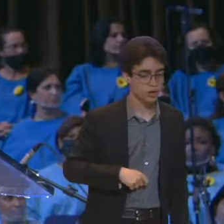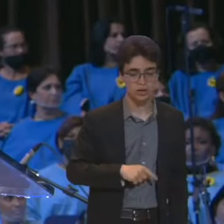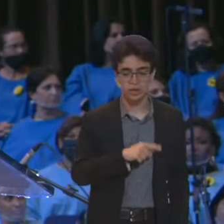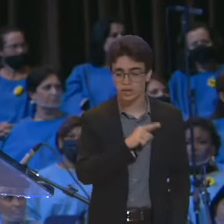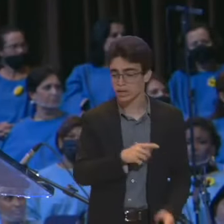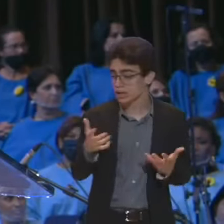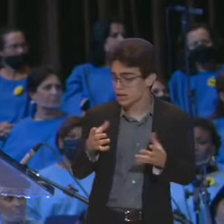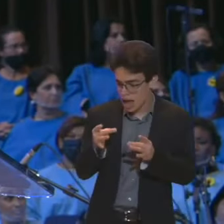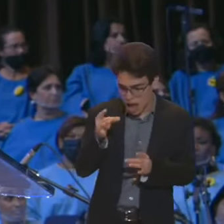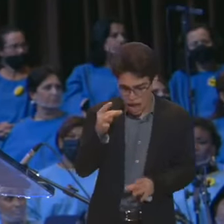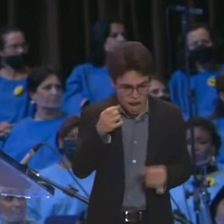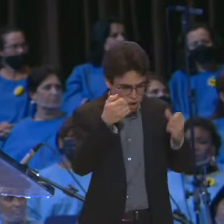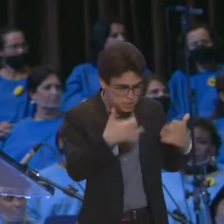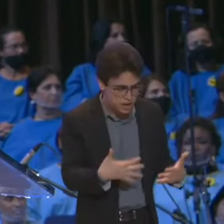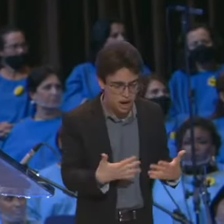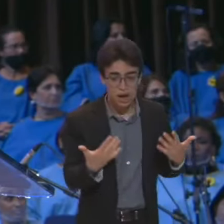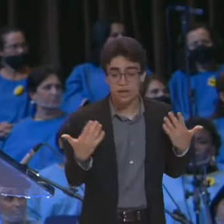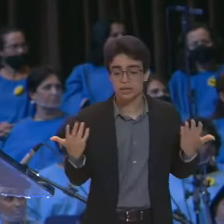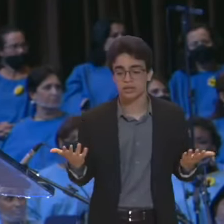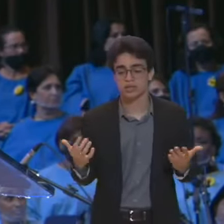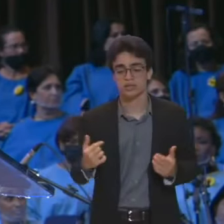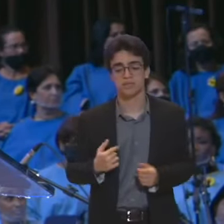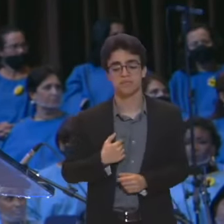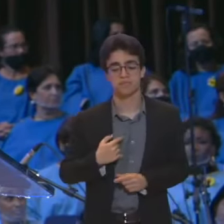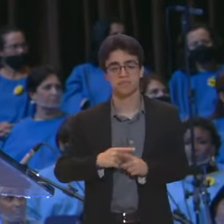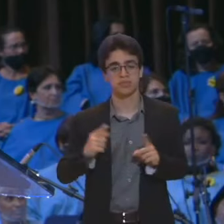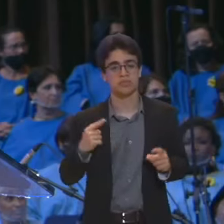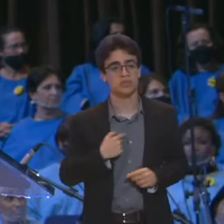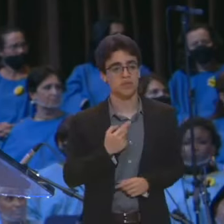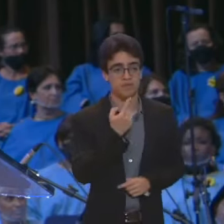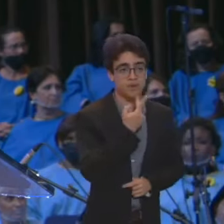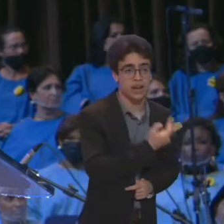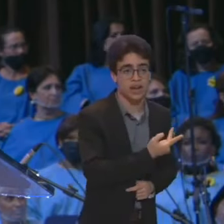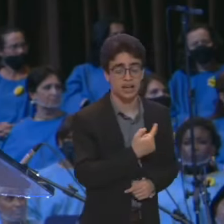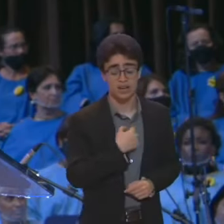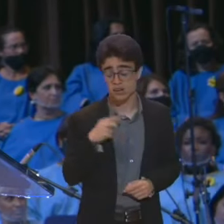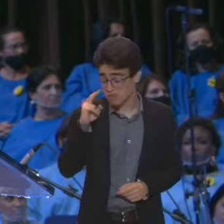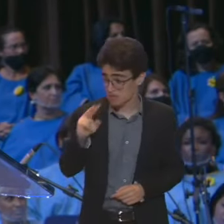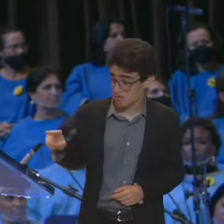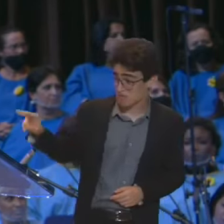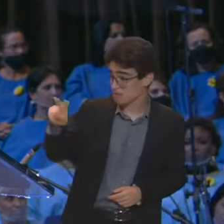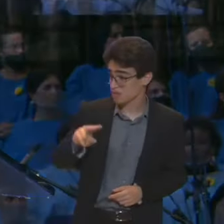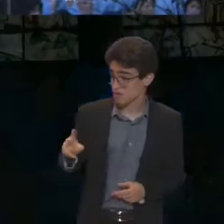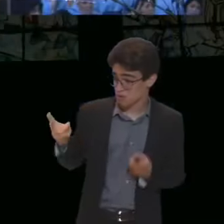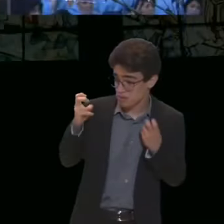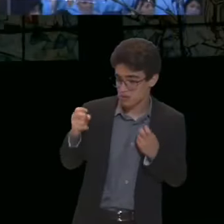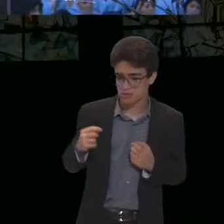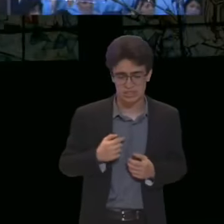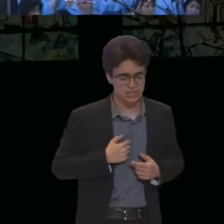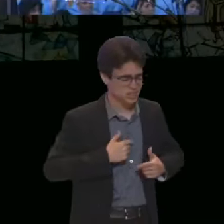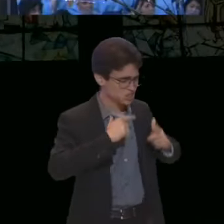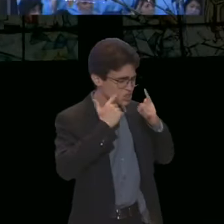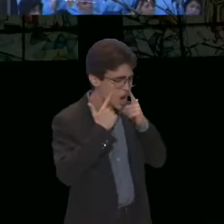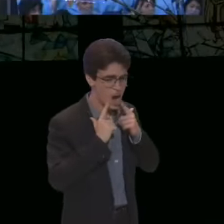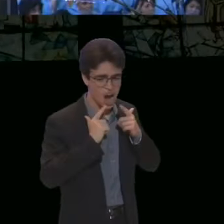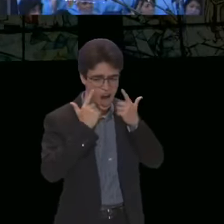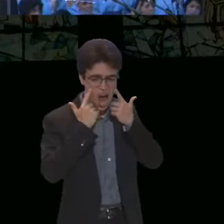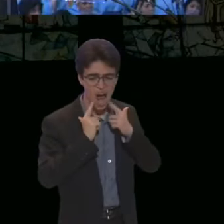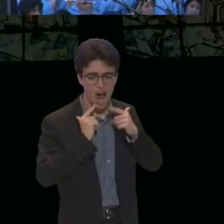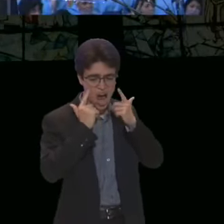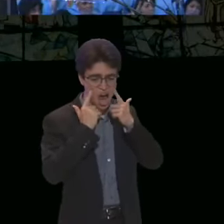saber detalhes. E só em mencionar as cenas que eu tinha visto, eu comecei a chorar